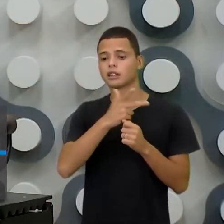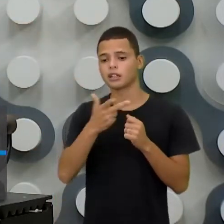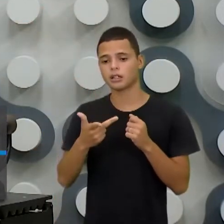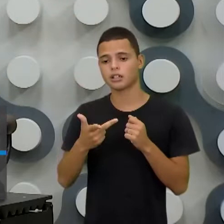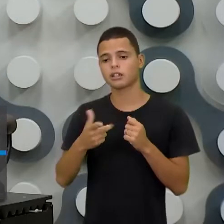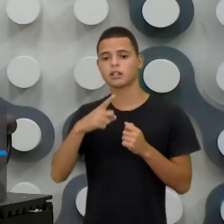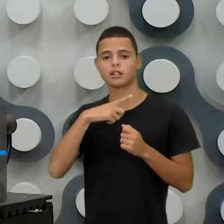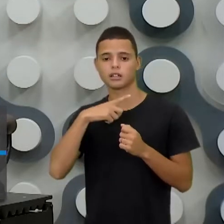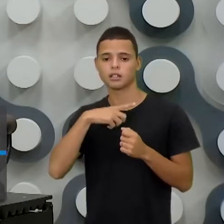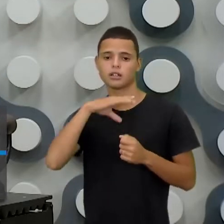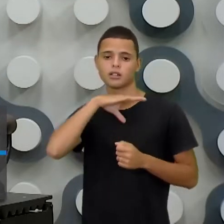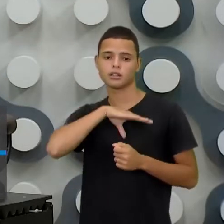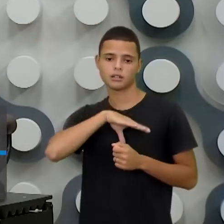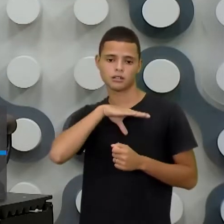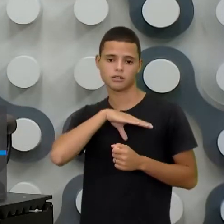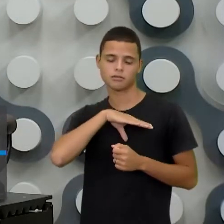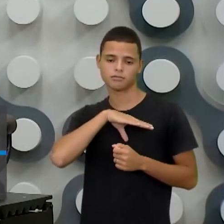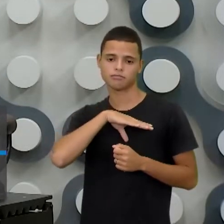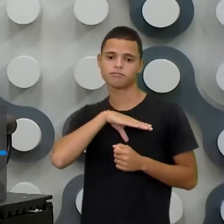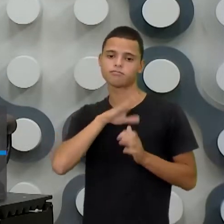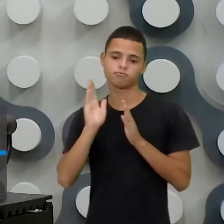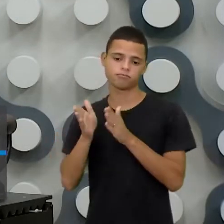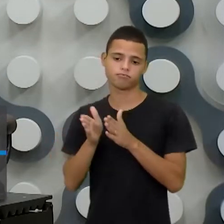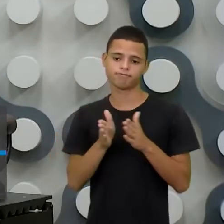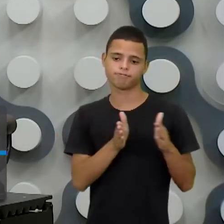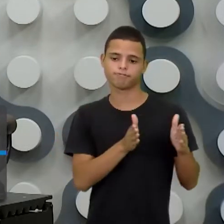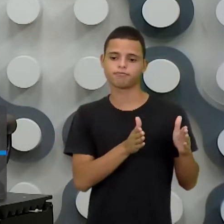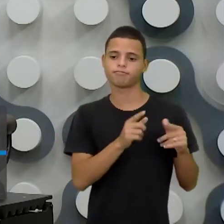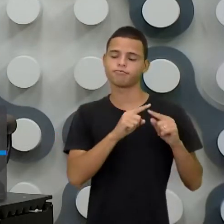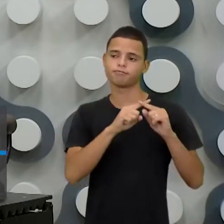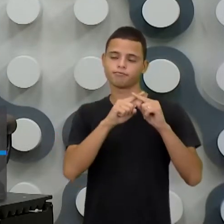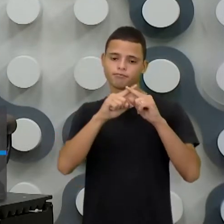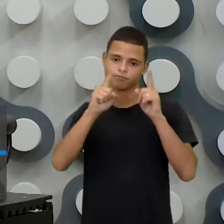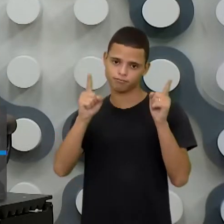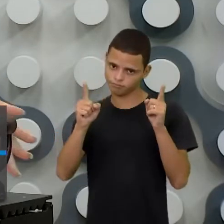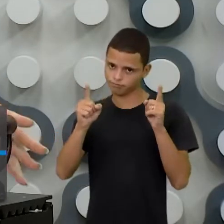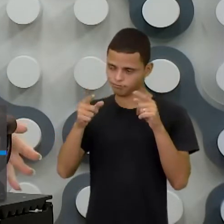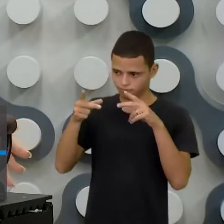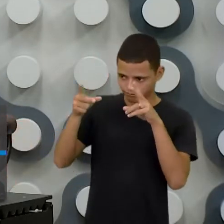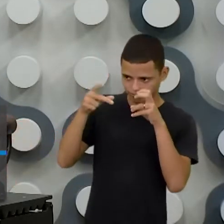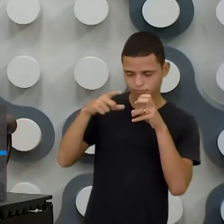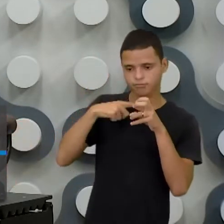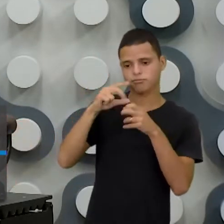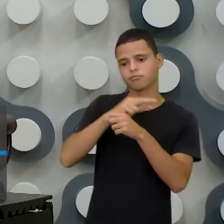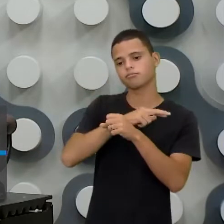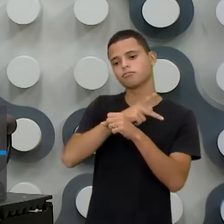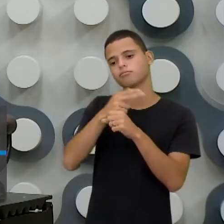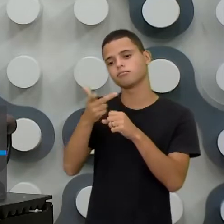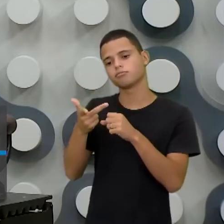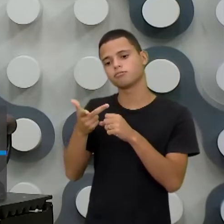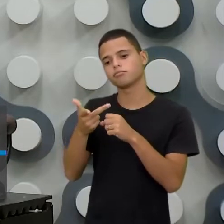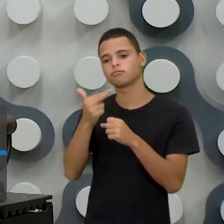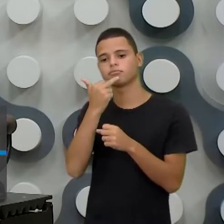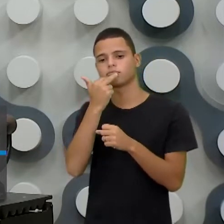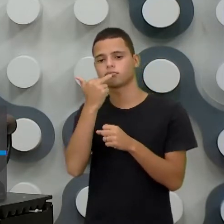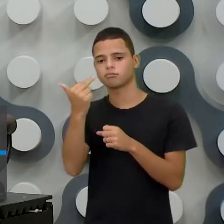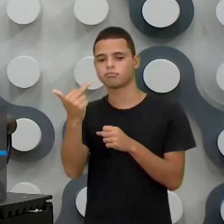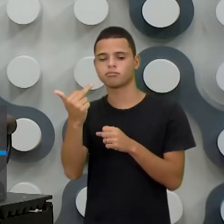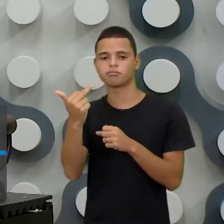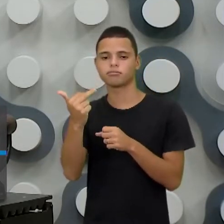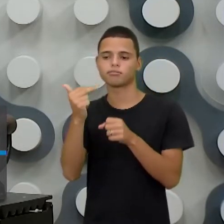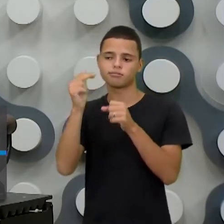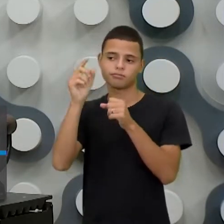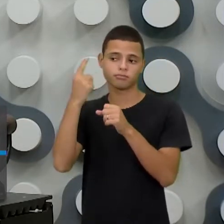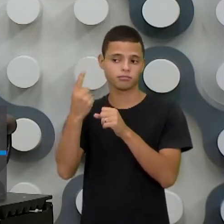tem aí o português, ponto, no padrão, mas observem aqui que a gente está falando de variedade, tá? Então, o idioma único no sentido disso que ele